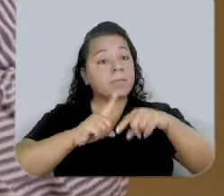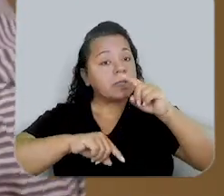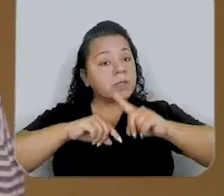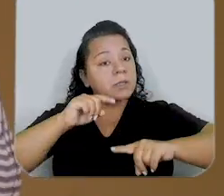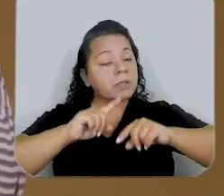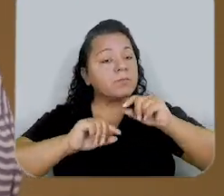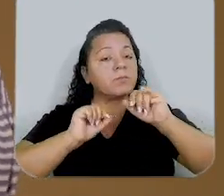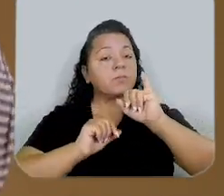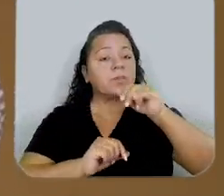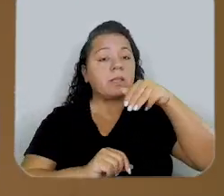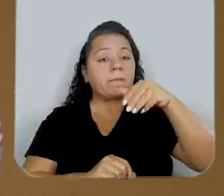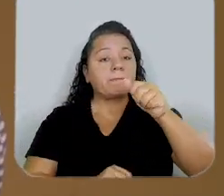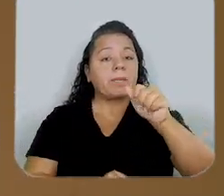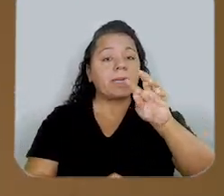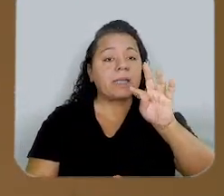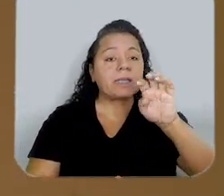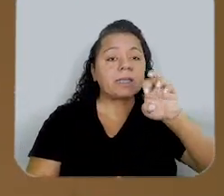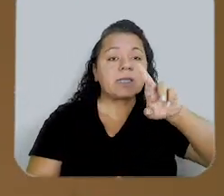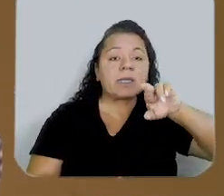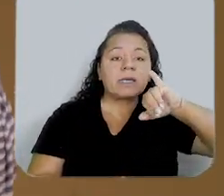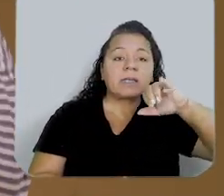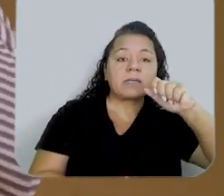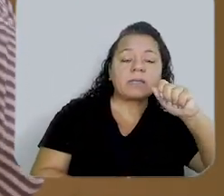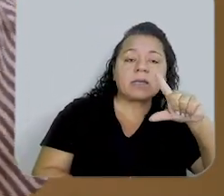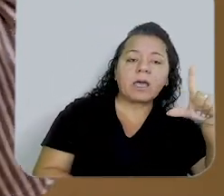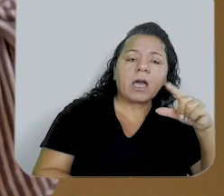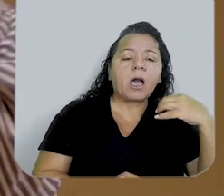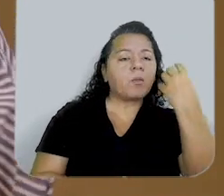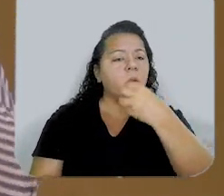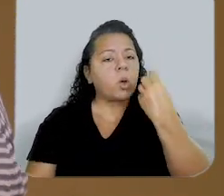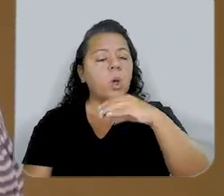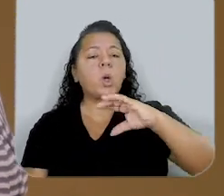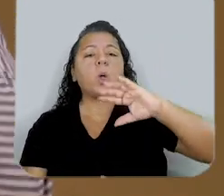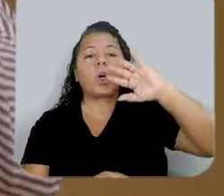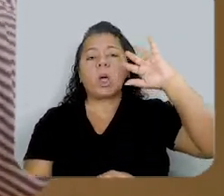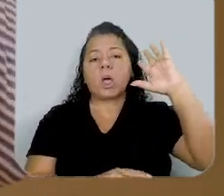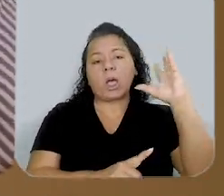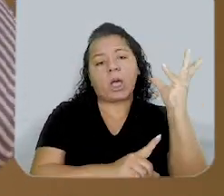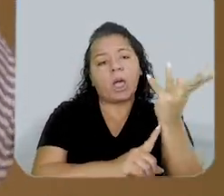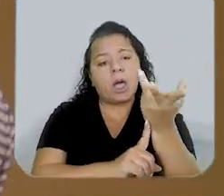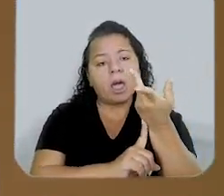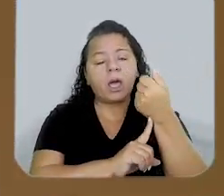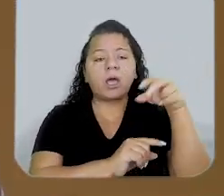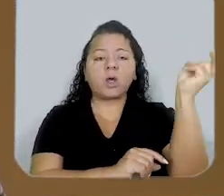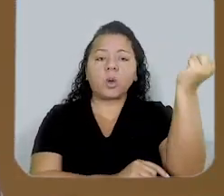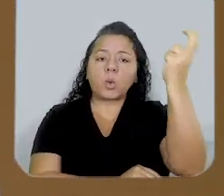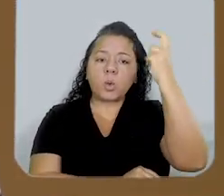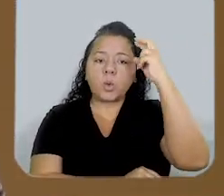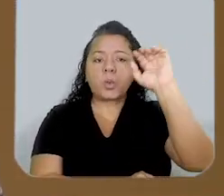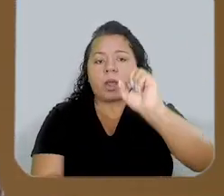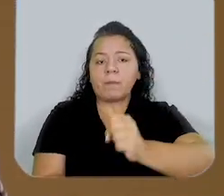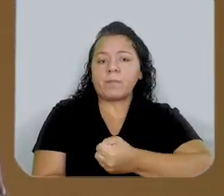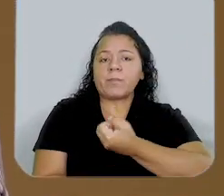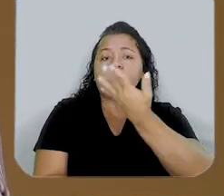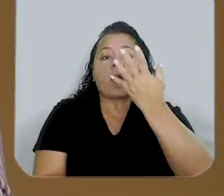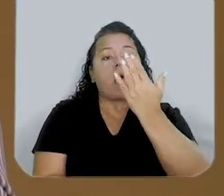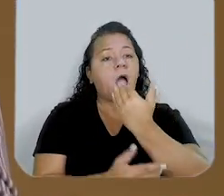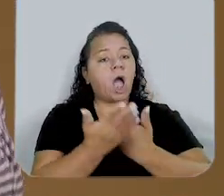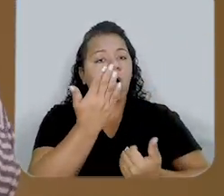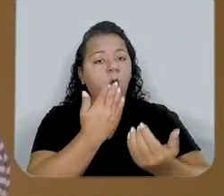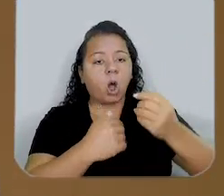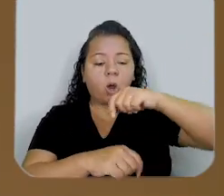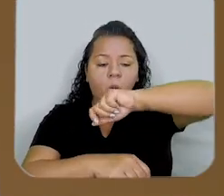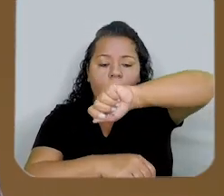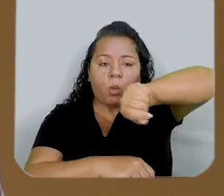Quando nós falamos da música, da arte, da cultura, da poesia, a culinária ela também entra como um patrimônio.